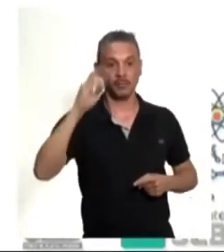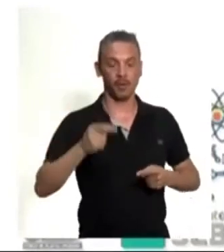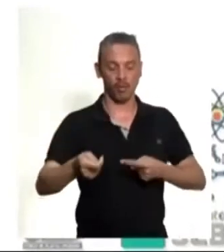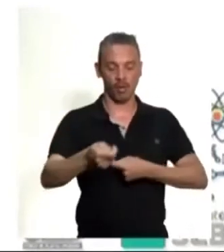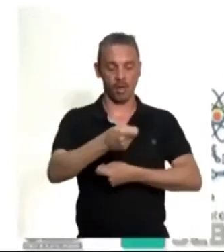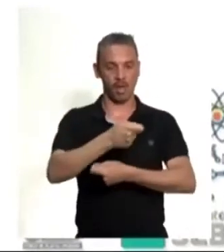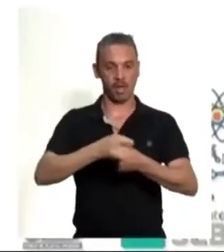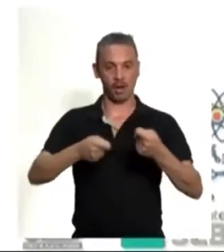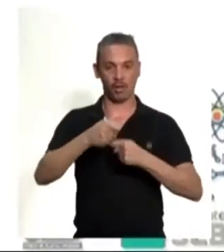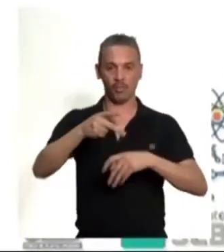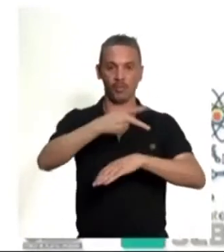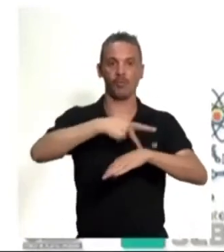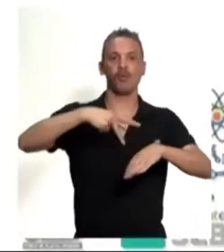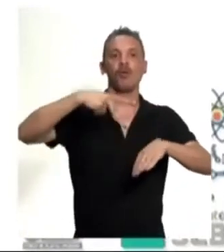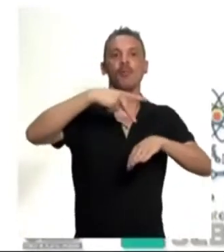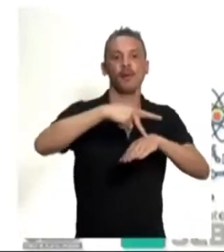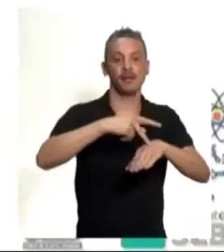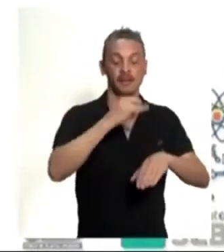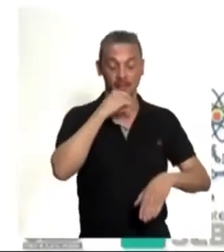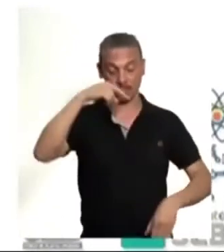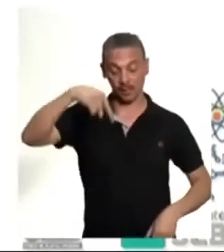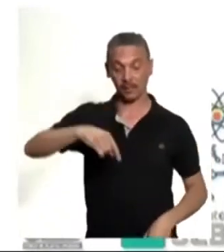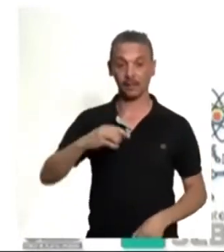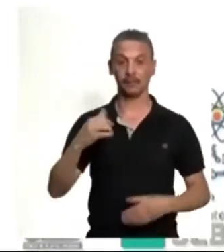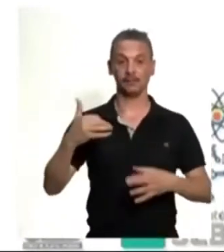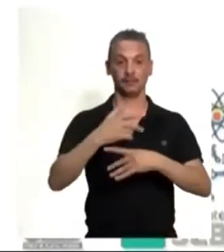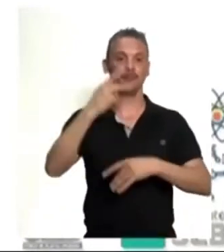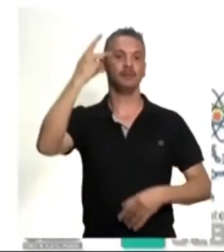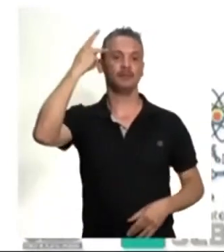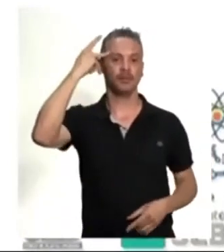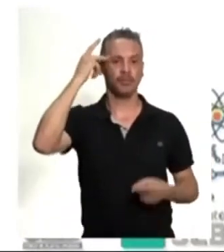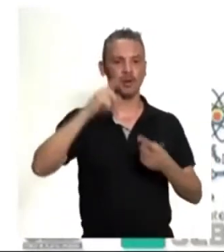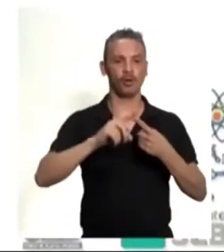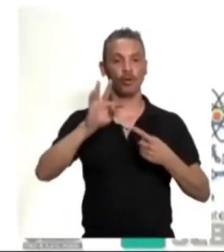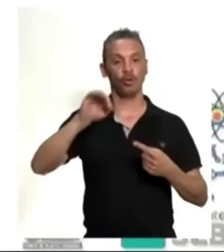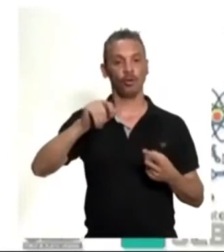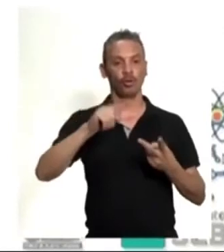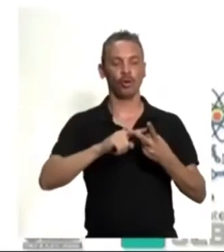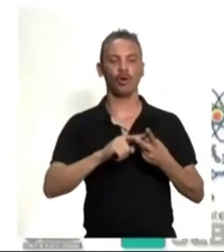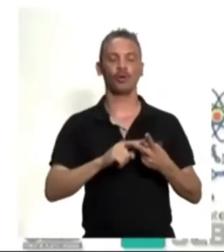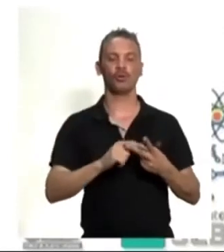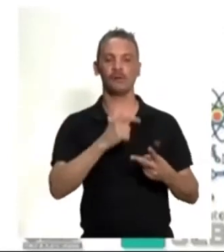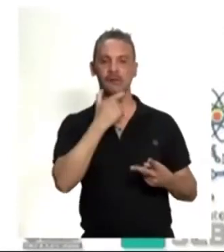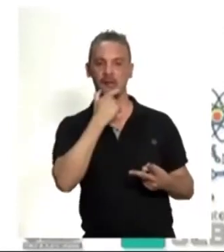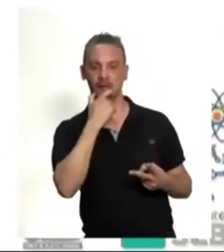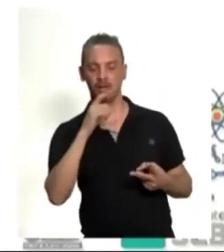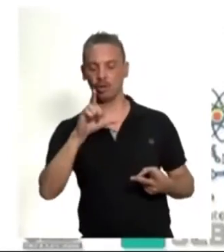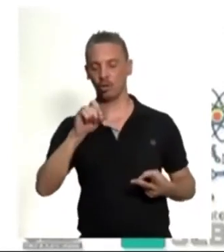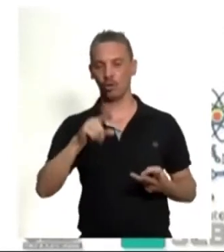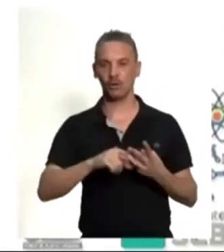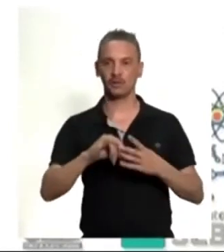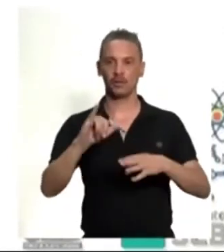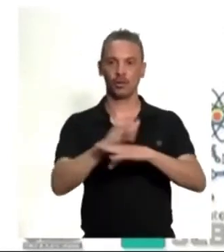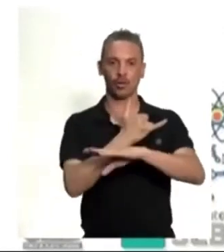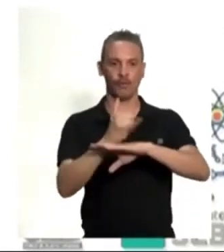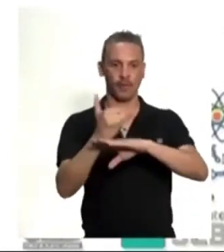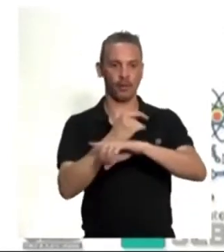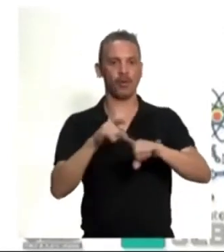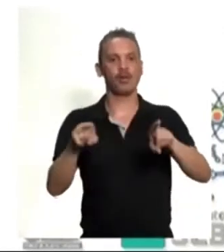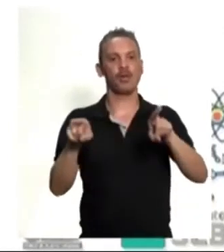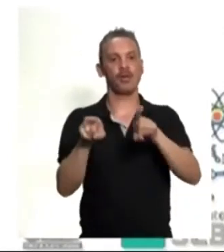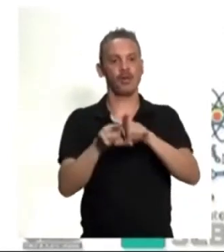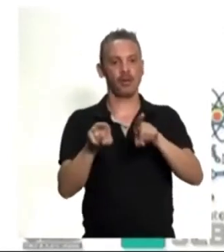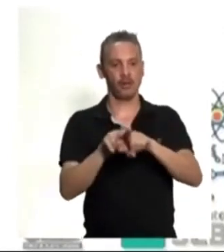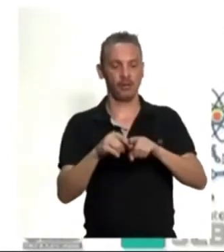internacional. São Paulo, por exemplo, é uma cidade global, né? Tóquio, Londres. Claro que existe aqui dentro dessas cidades